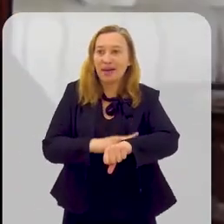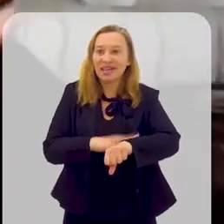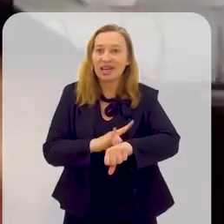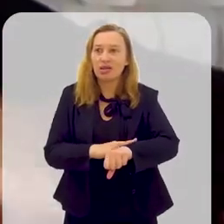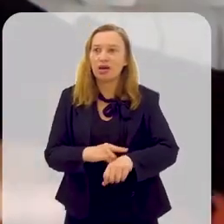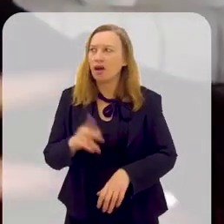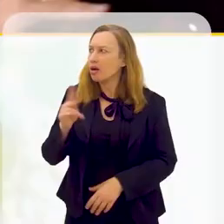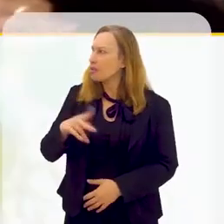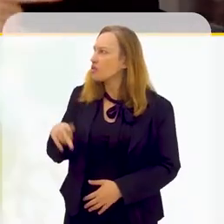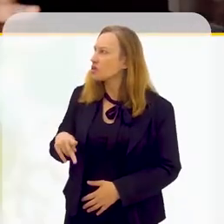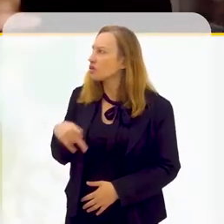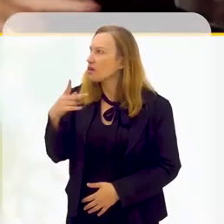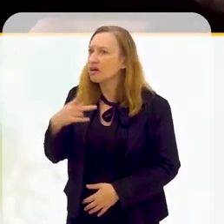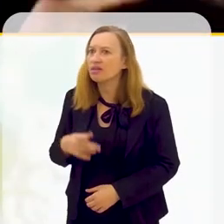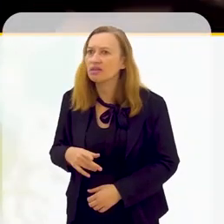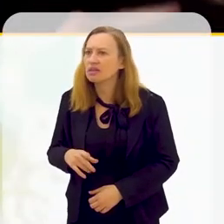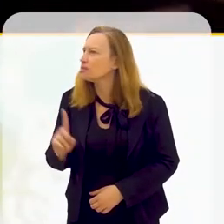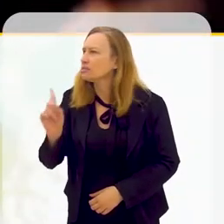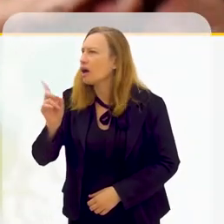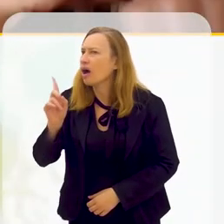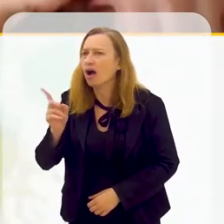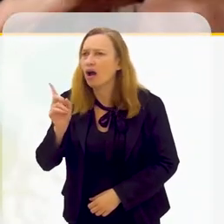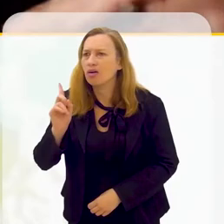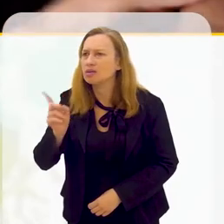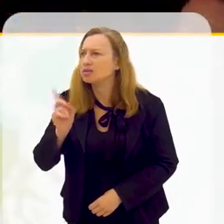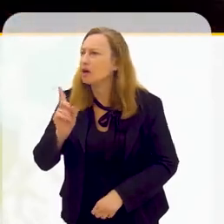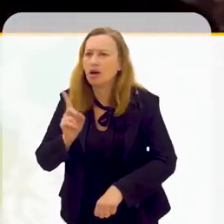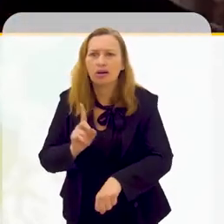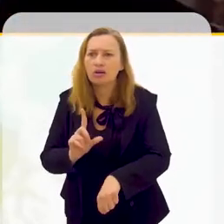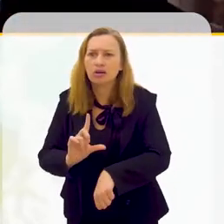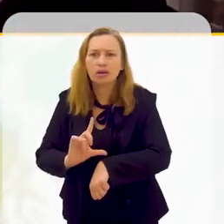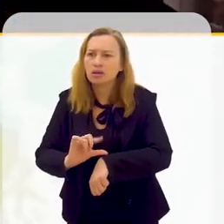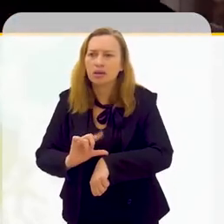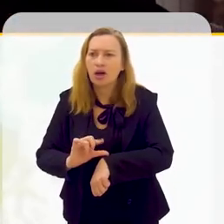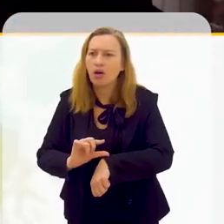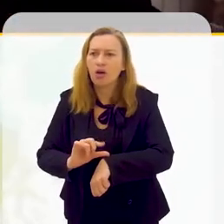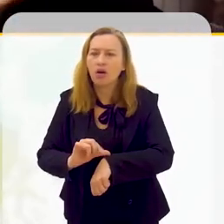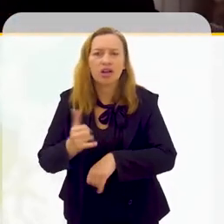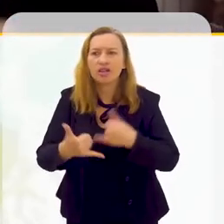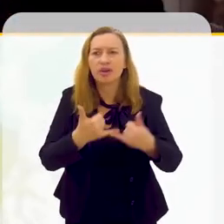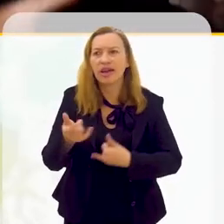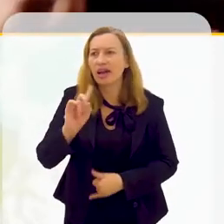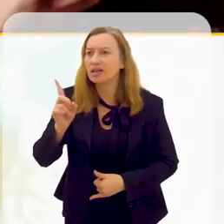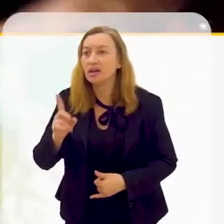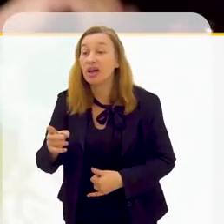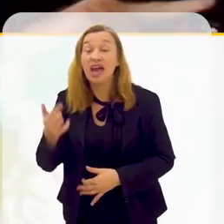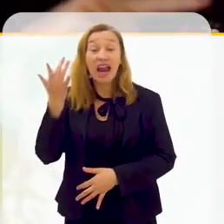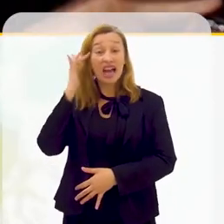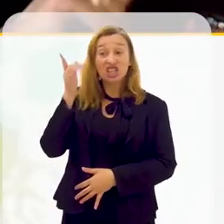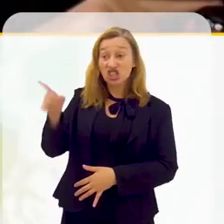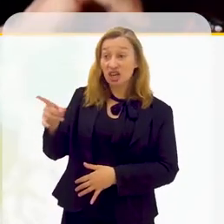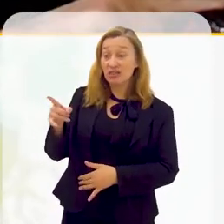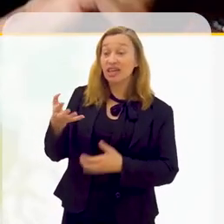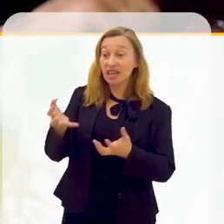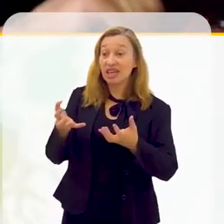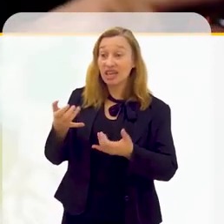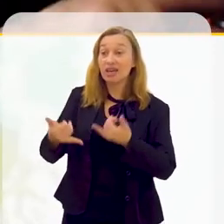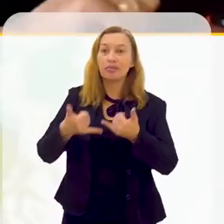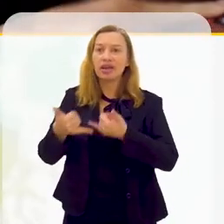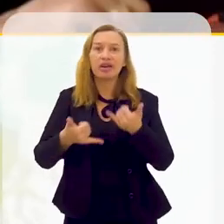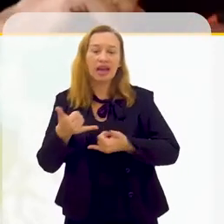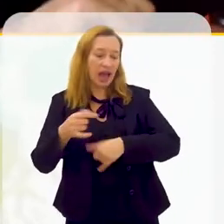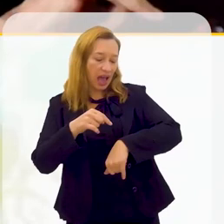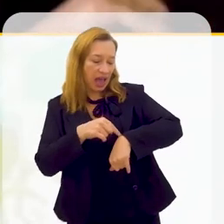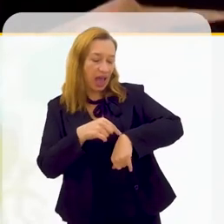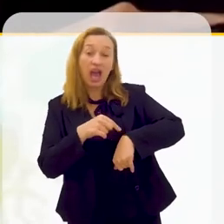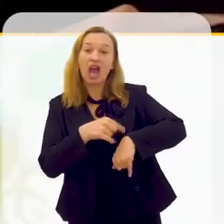banheiro e a professora dizia não está na hora ainda do recreio não porque ela achava que ele